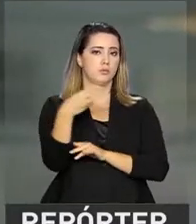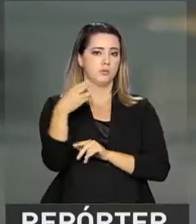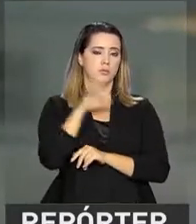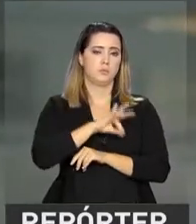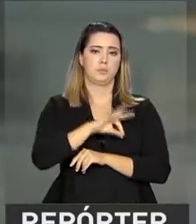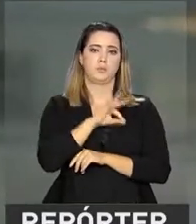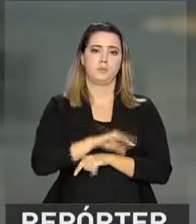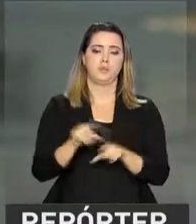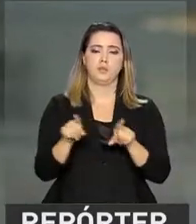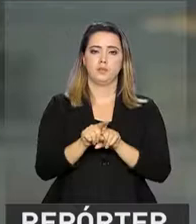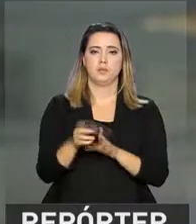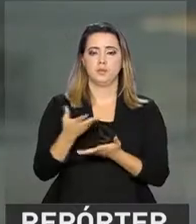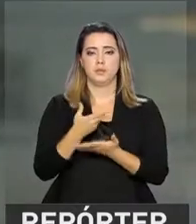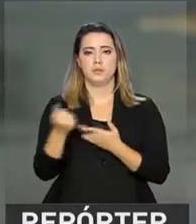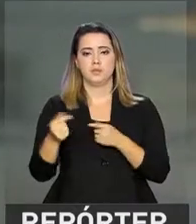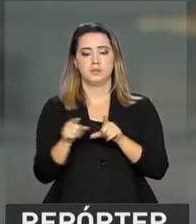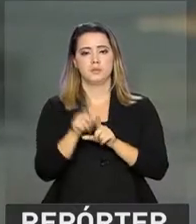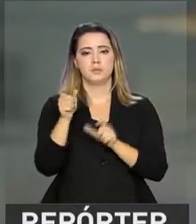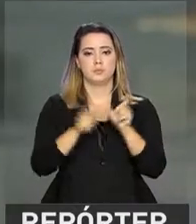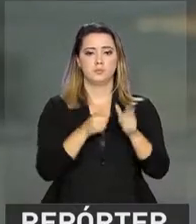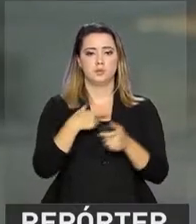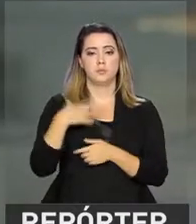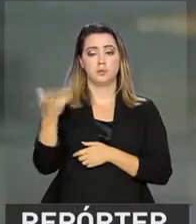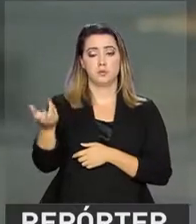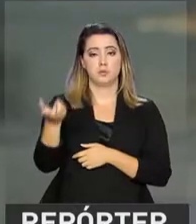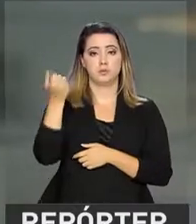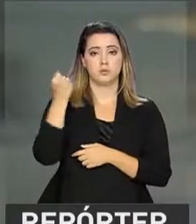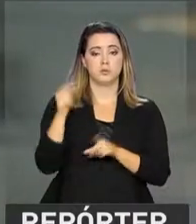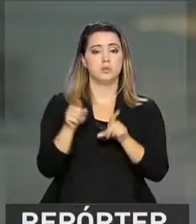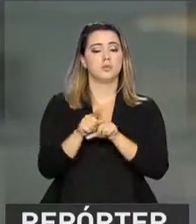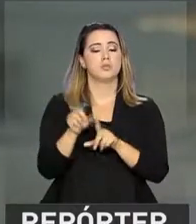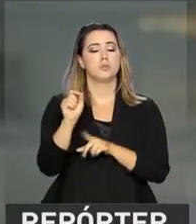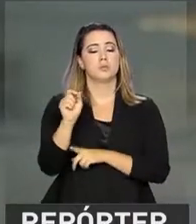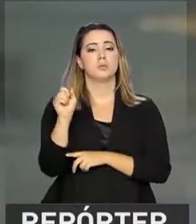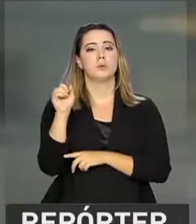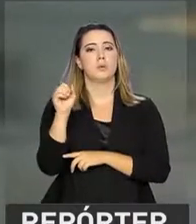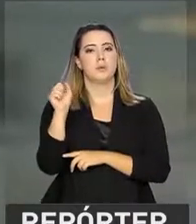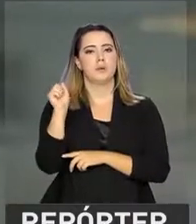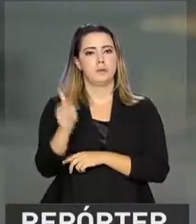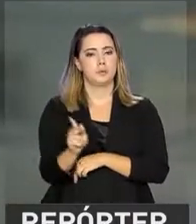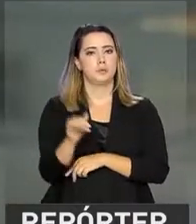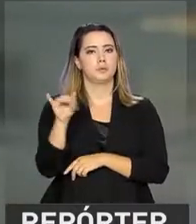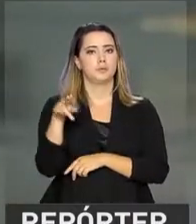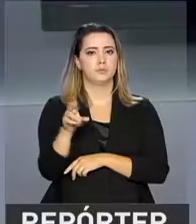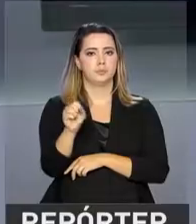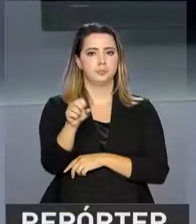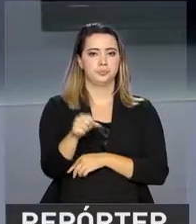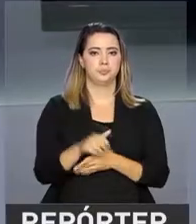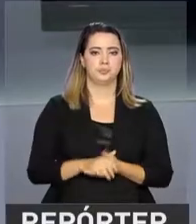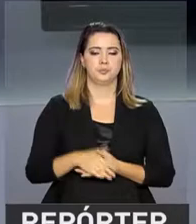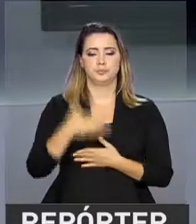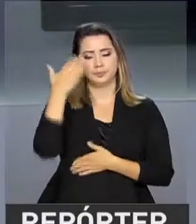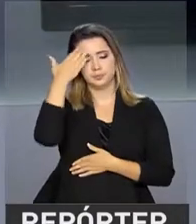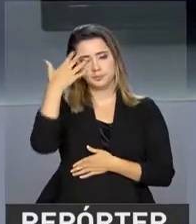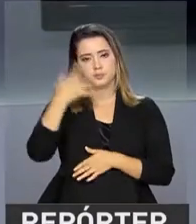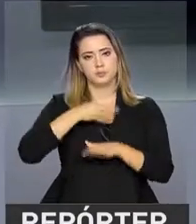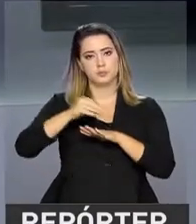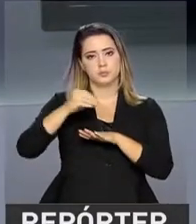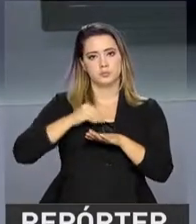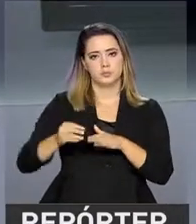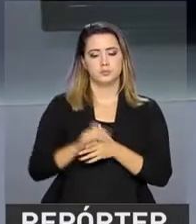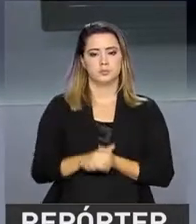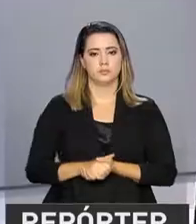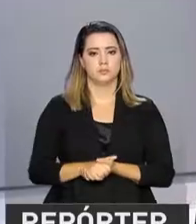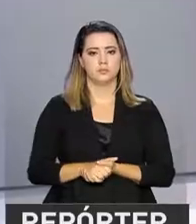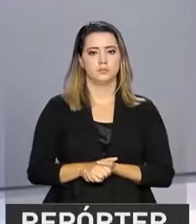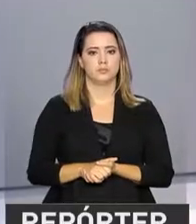salário. Também recebem a gratificação os pensionistas e aposentados do INSS. Carol. Obrigada pelas informações,